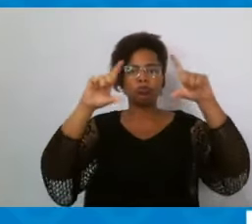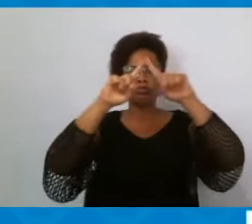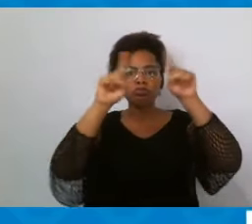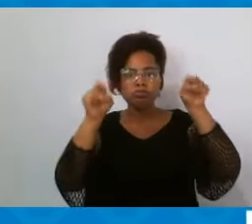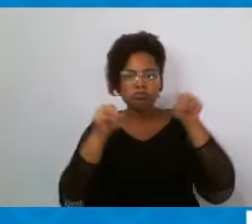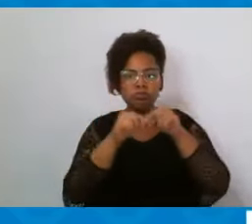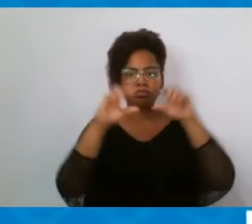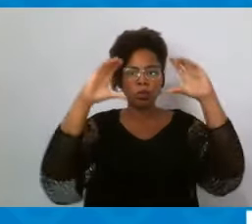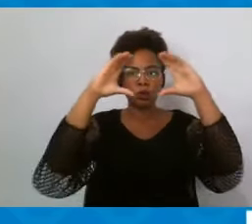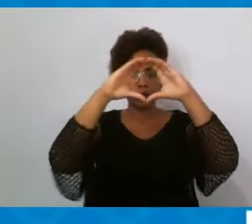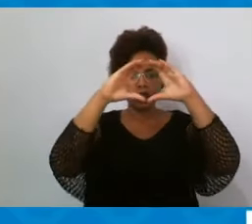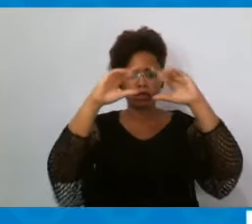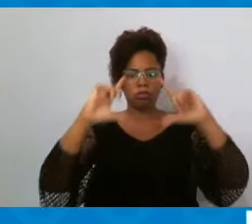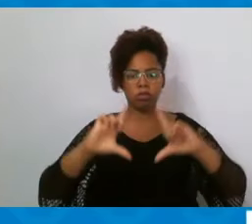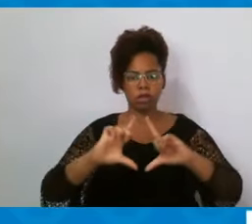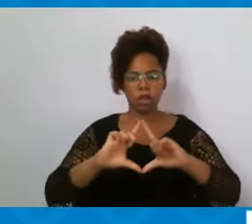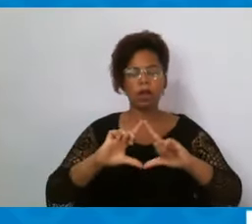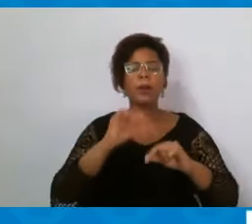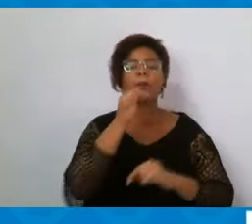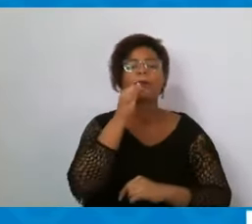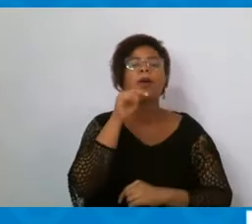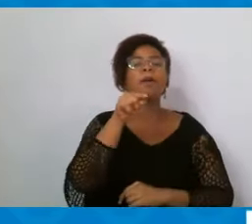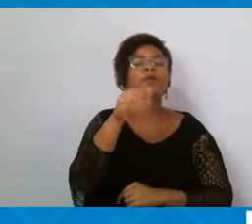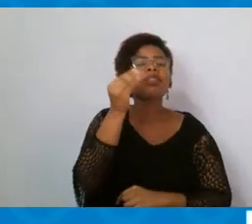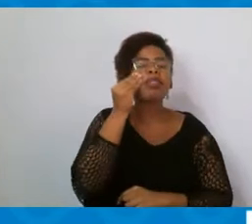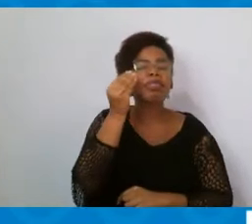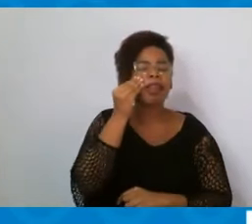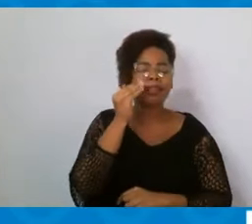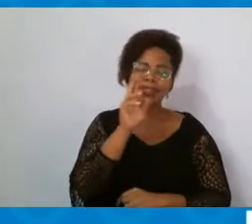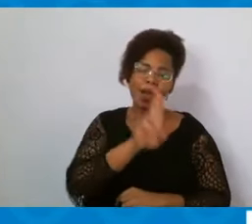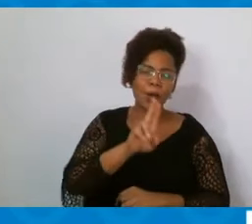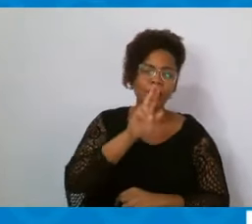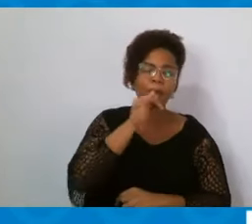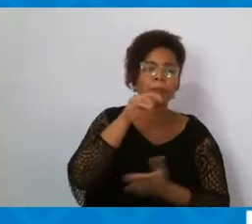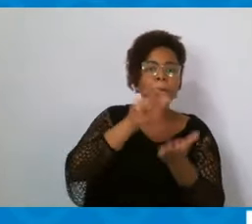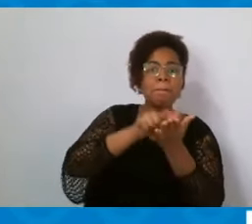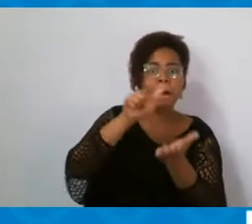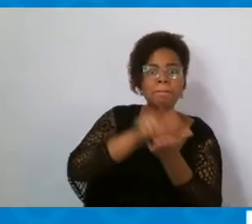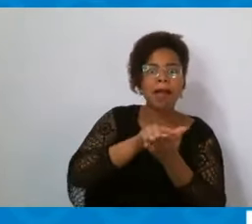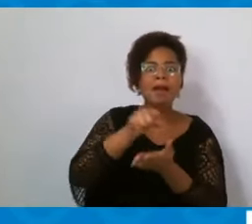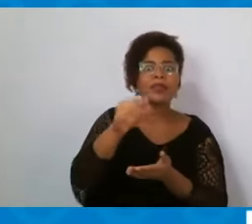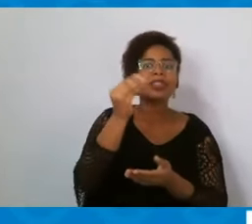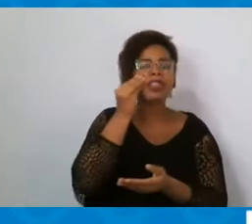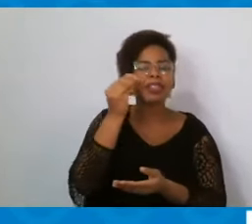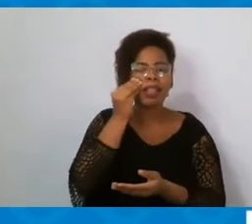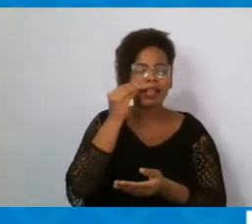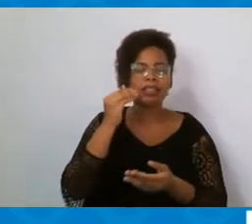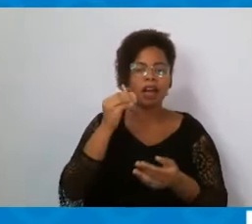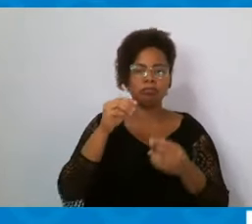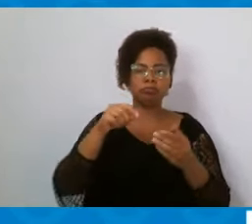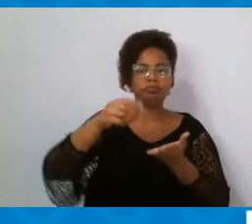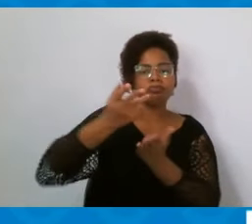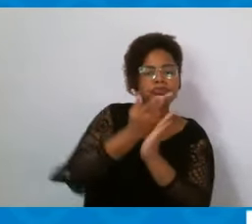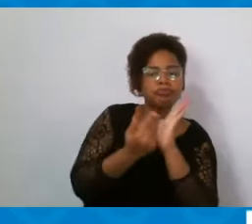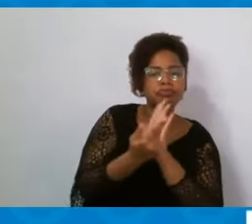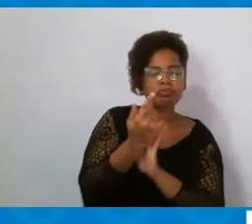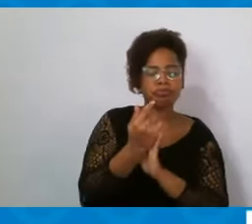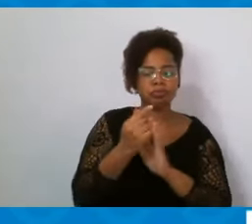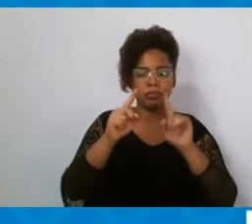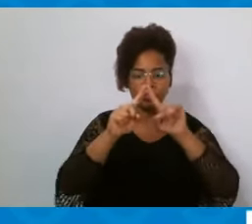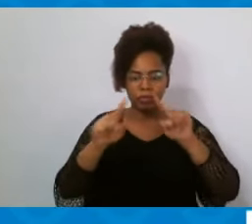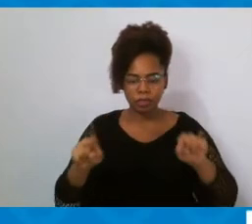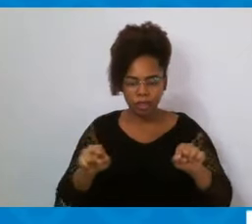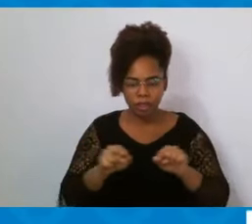isso no seu papel aí, no papel que você está tomando anotações ou depois, e você vai ver que o ângulo agora ele é maior